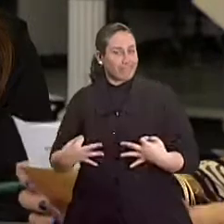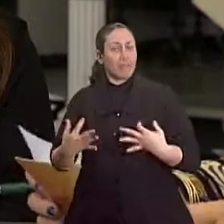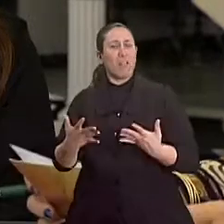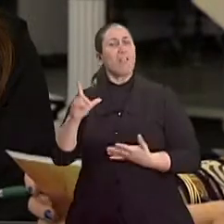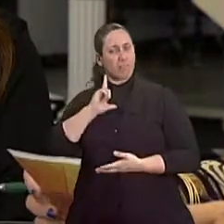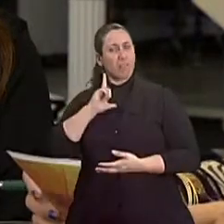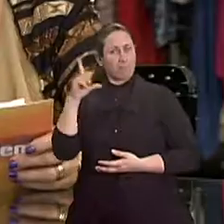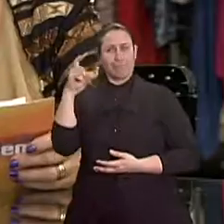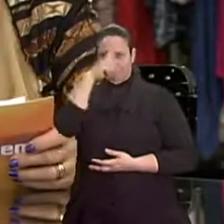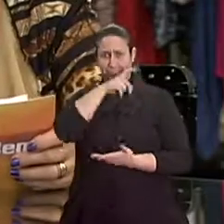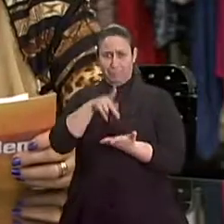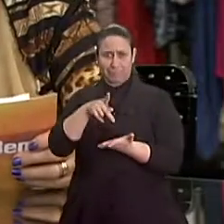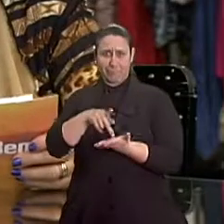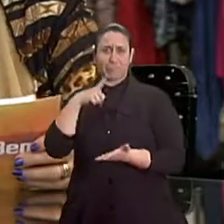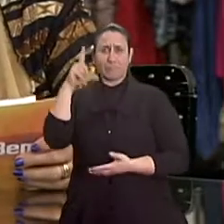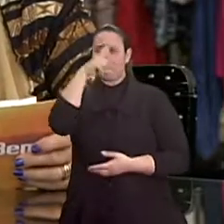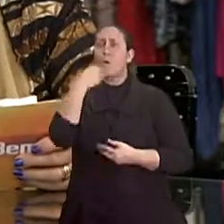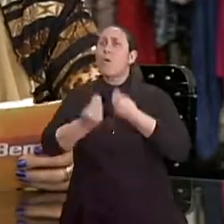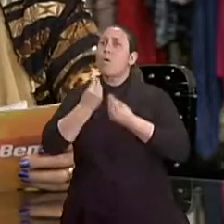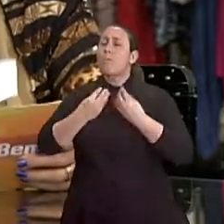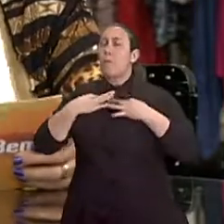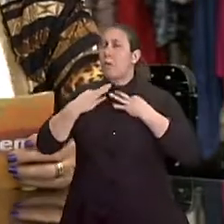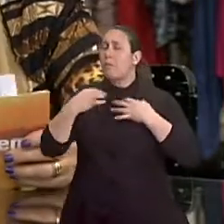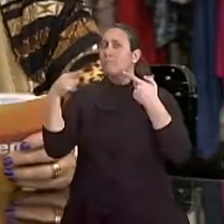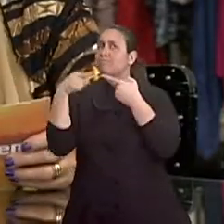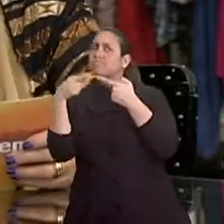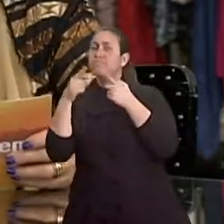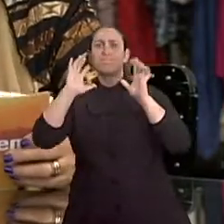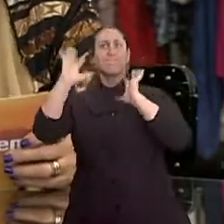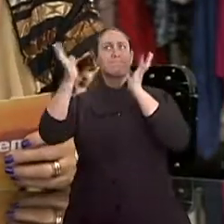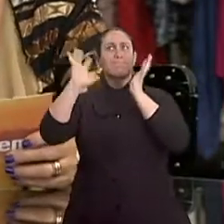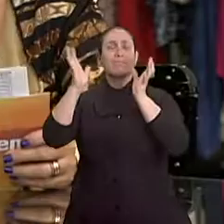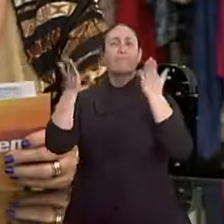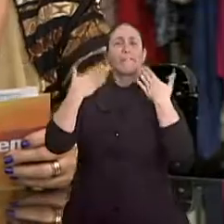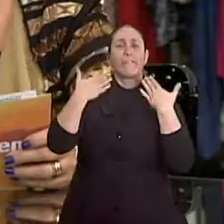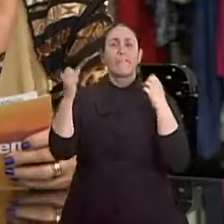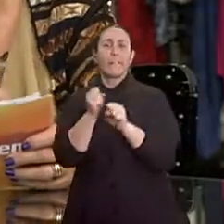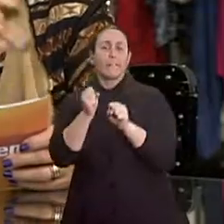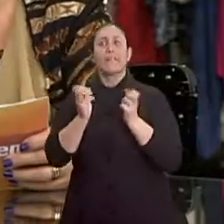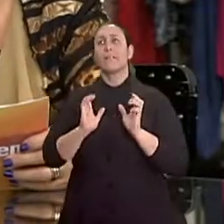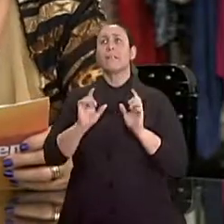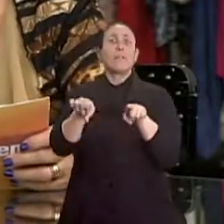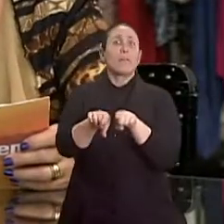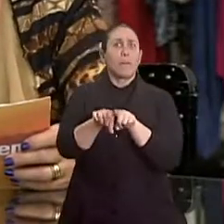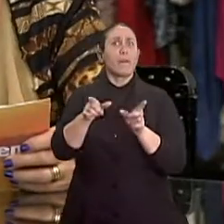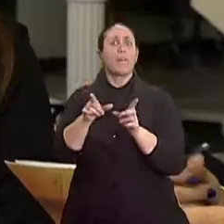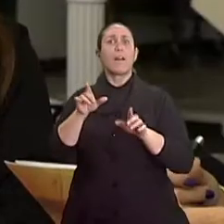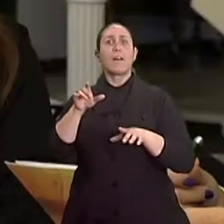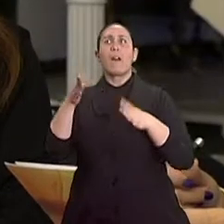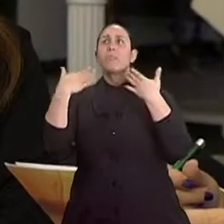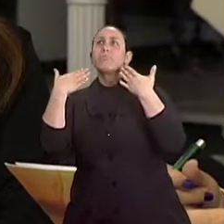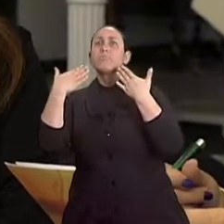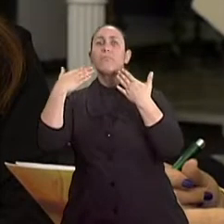de adequarmos o nosso guarda-roupa, o nosso figurino, nessas mudanças climáticas do estado, que é um vai e volta de